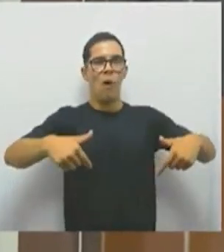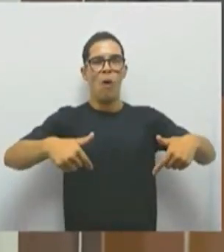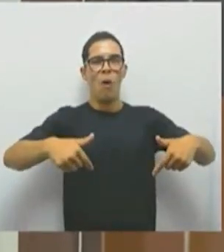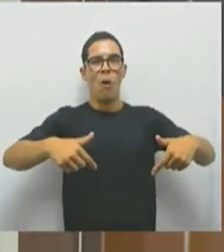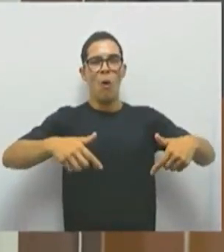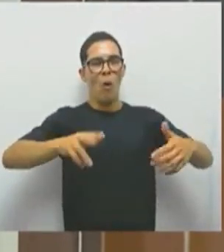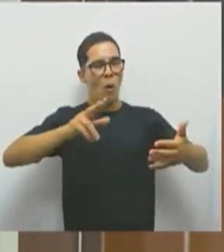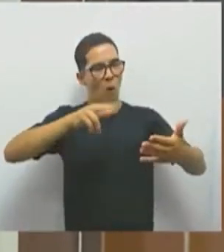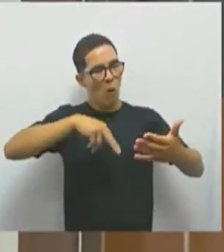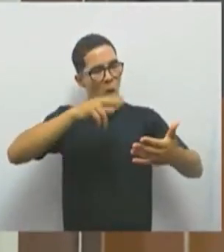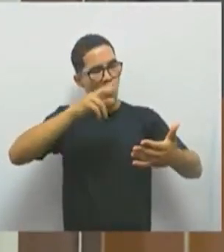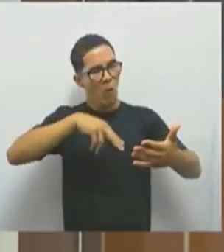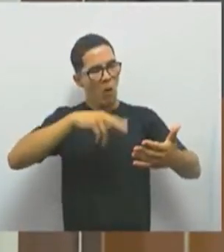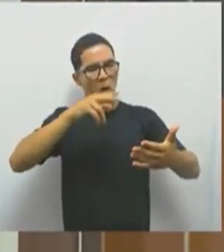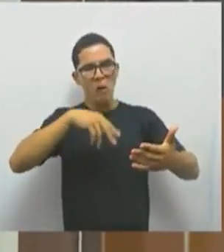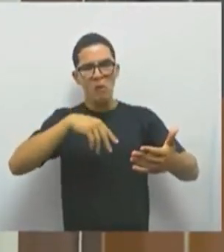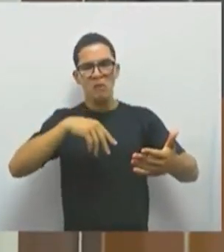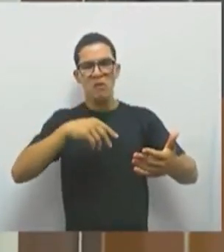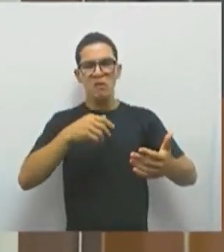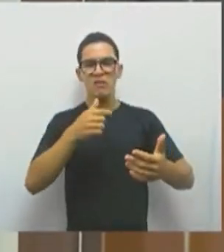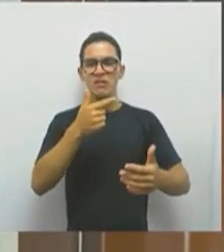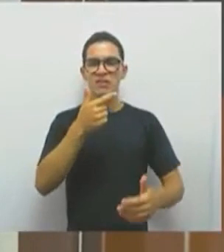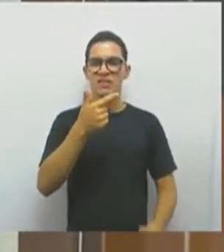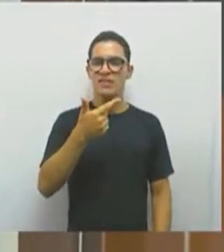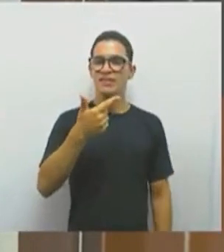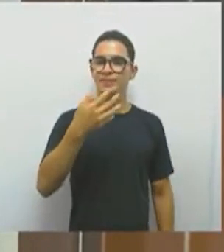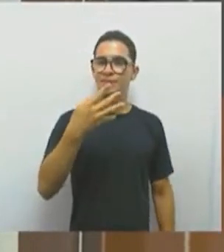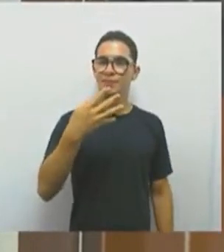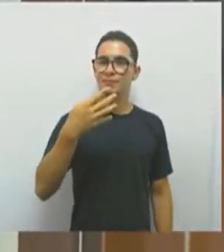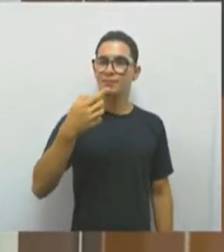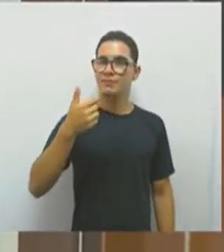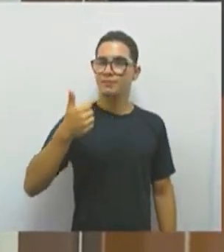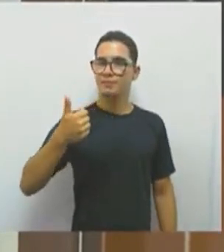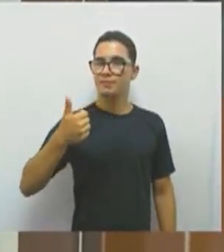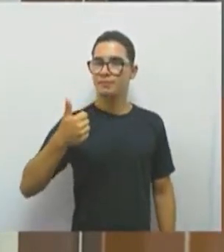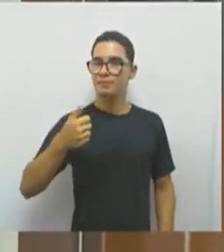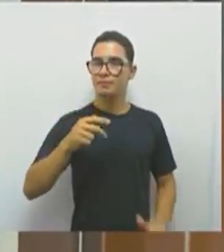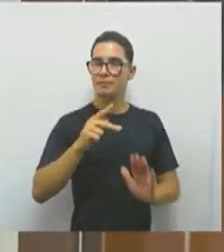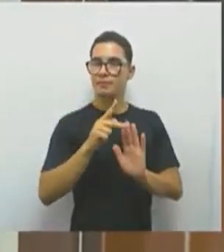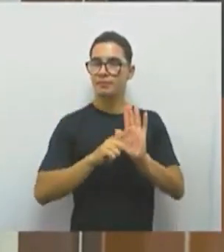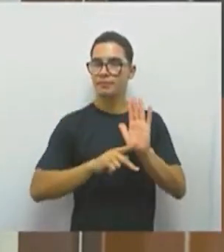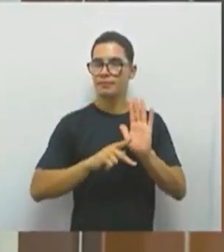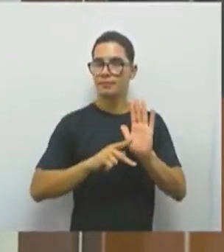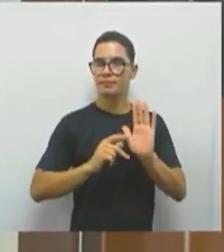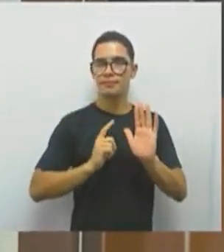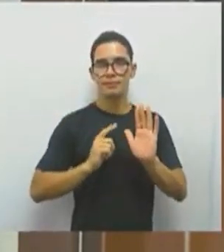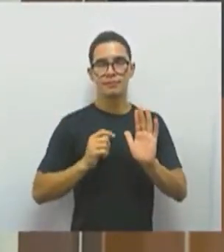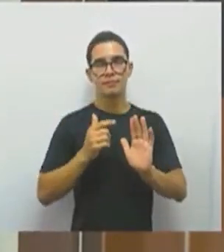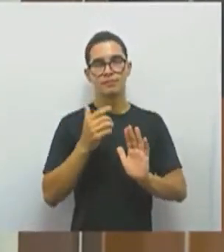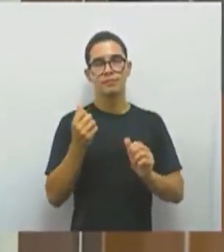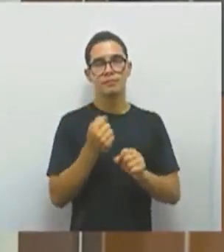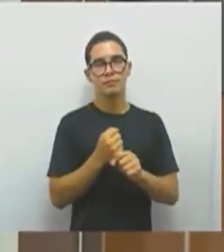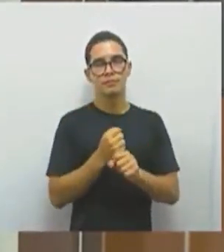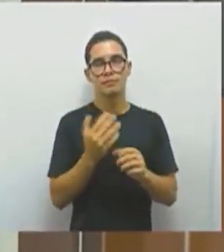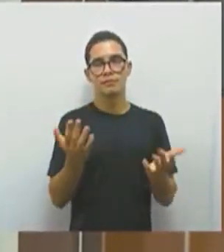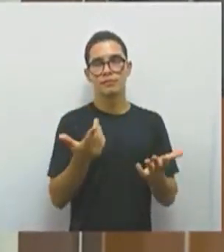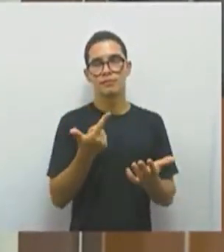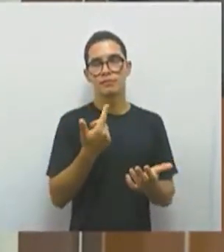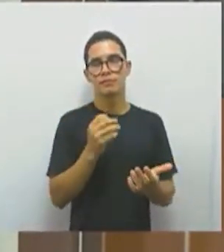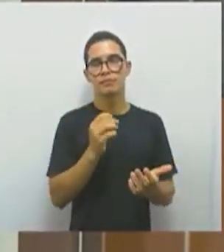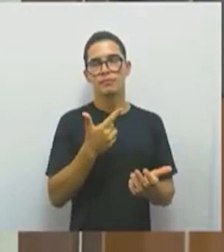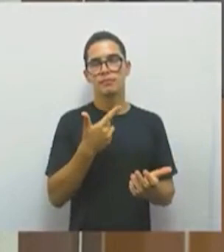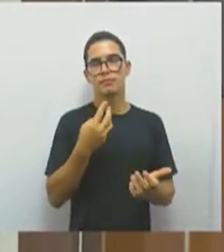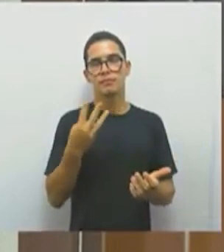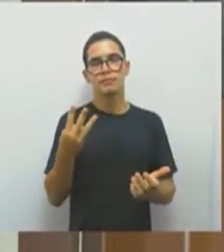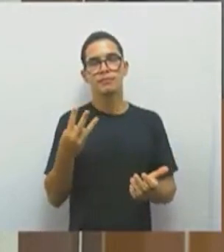tava olhando aqui a gente teve 241 proposituras agora no ano de 2023 graças a